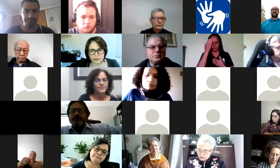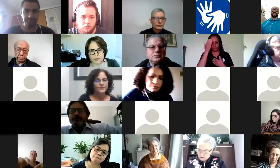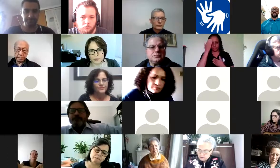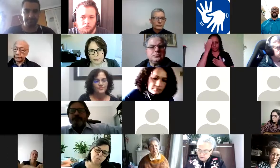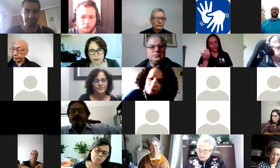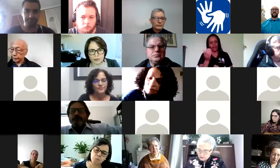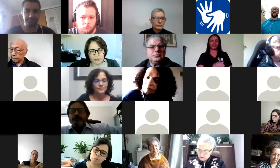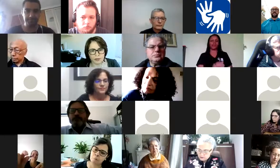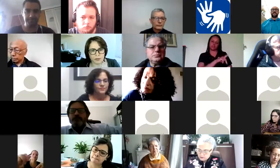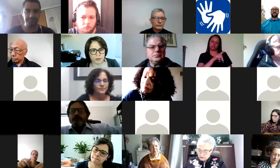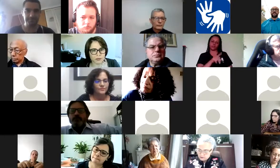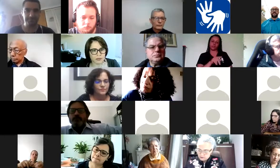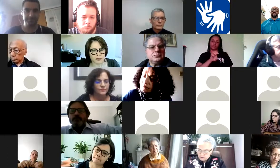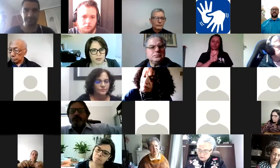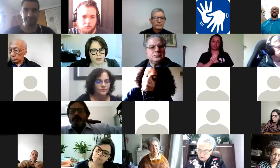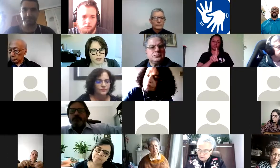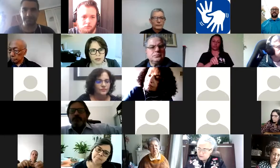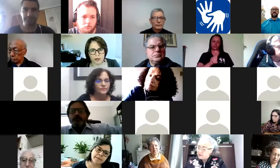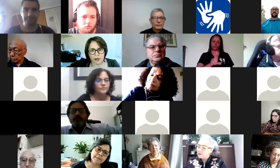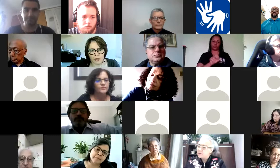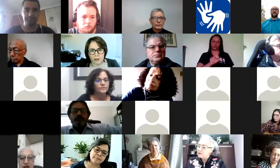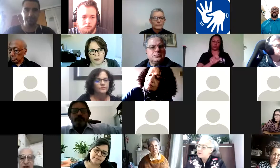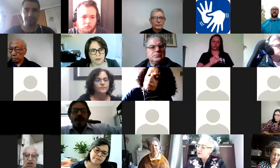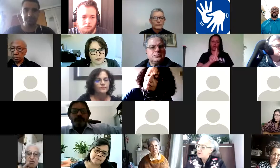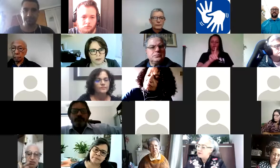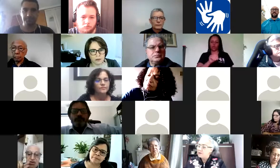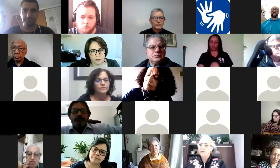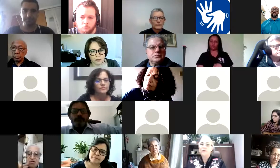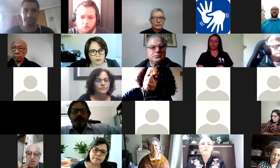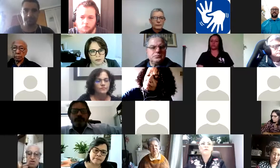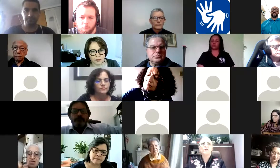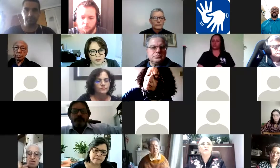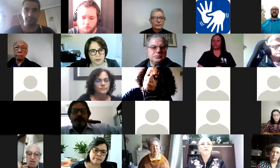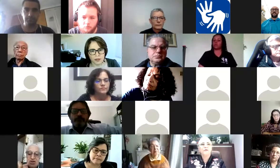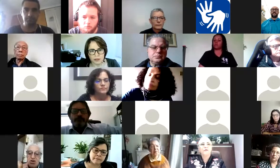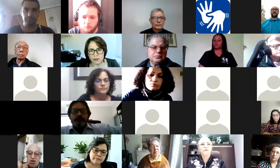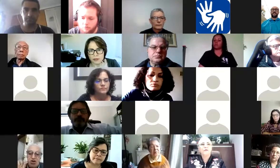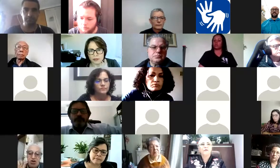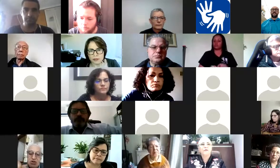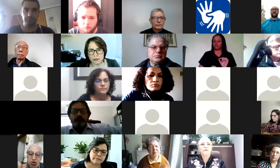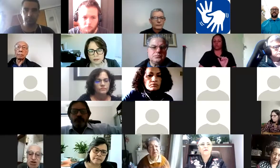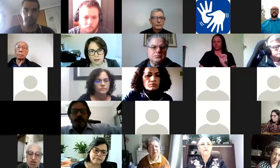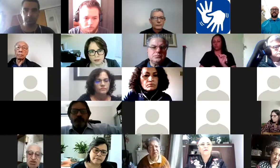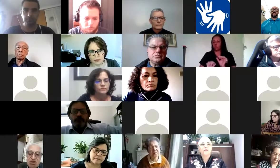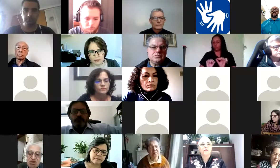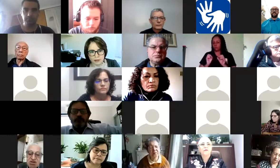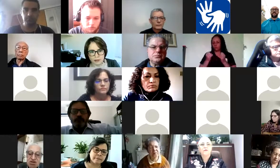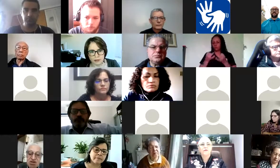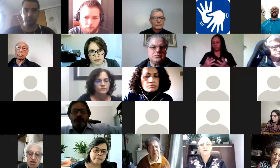Obrigada, professor Eduardo. Eu não sei Marinal, se posso falar só com relação ao CONAD?